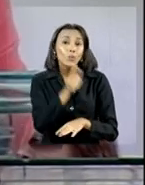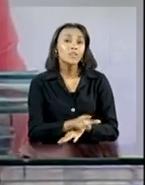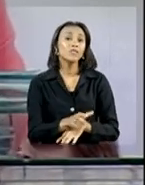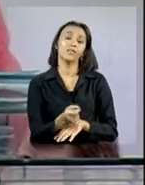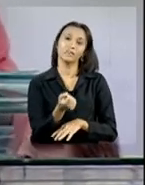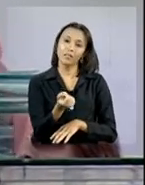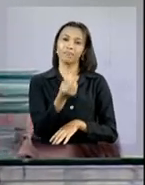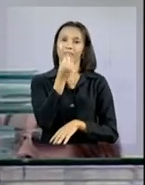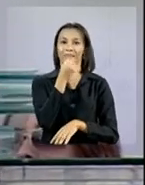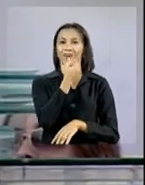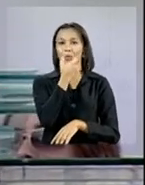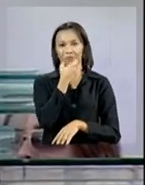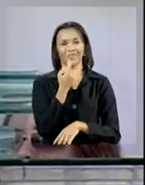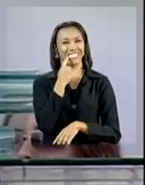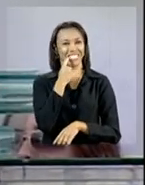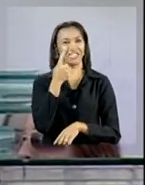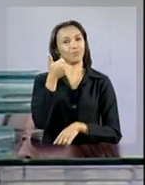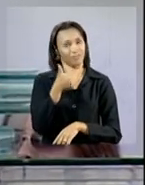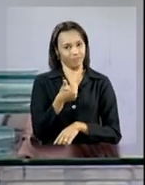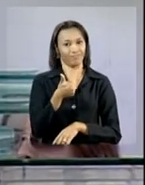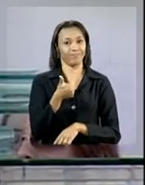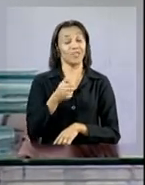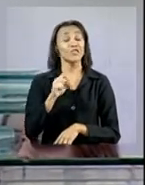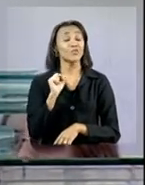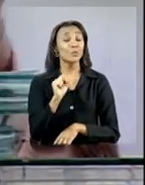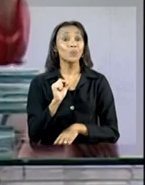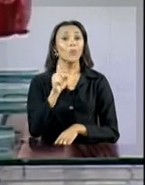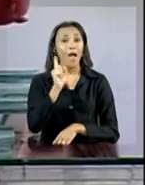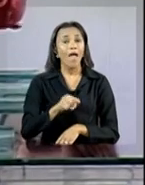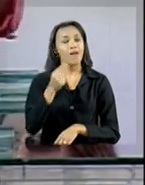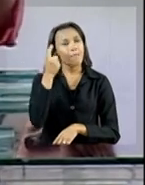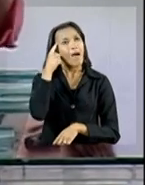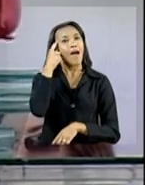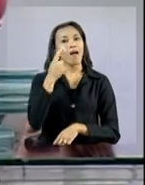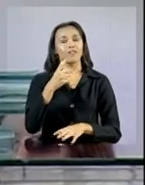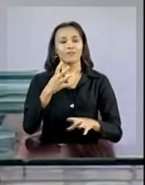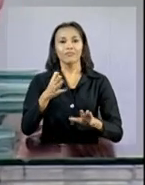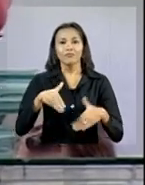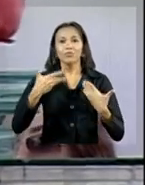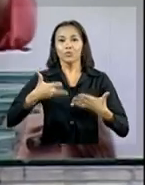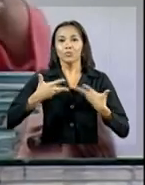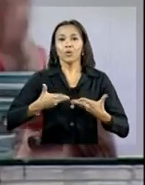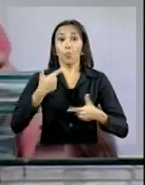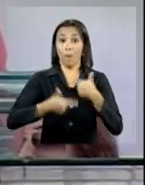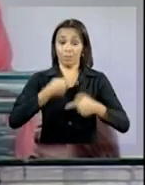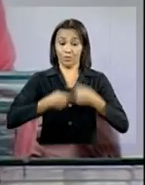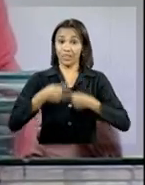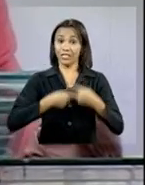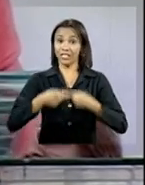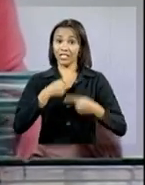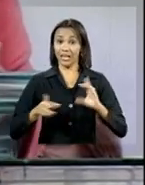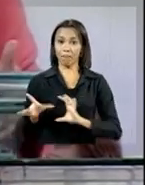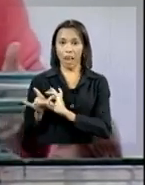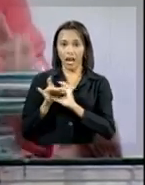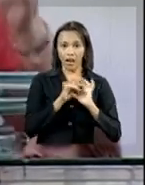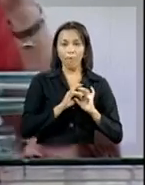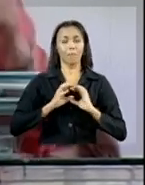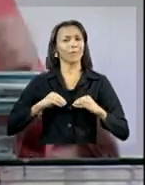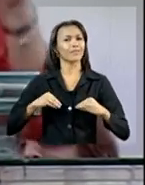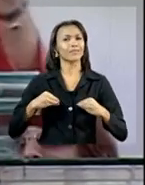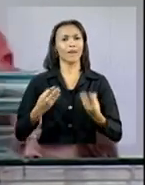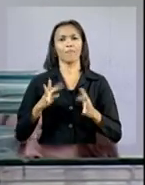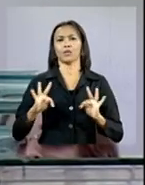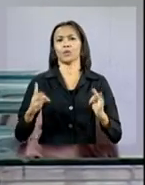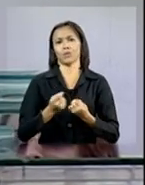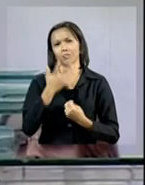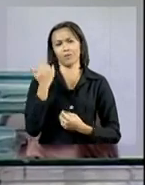isso leva-nos a ter uma política integrada para todas as pessoas eu fico muito